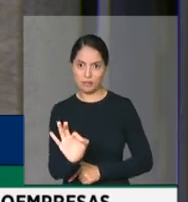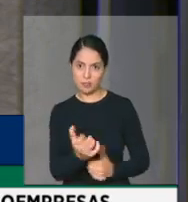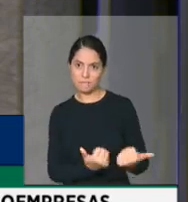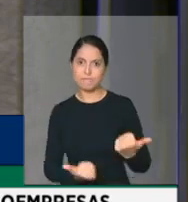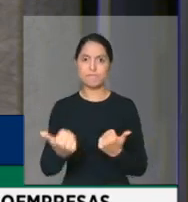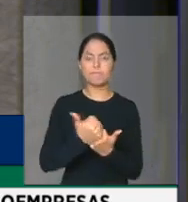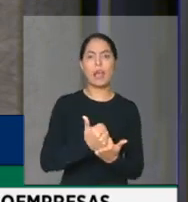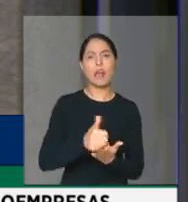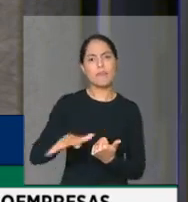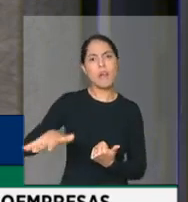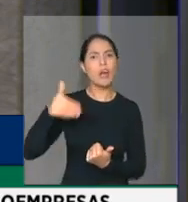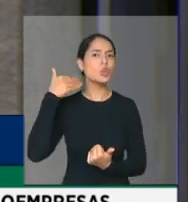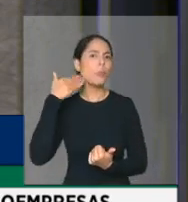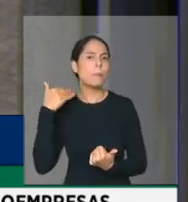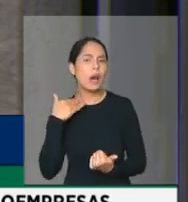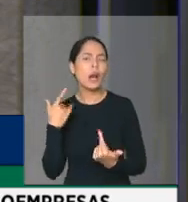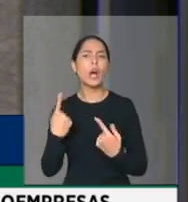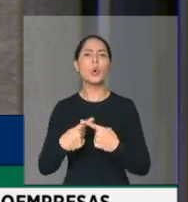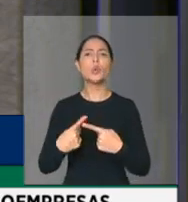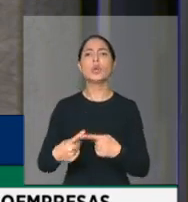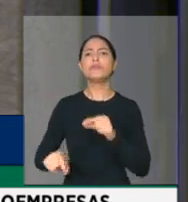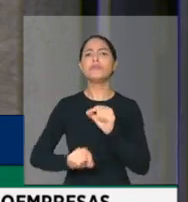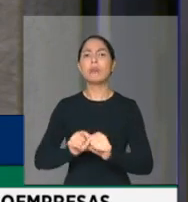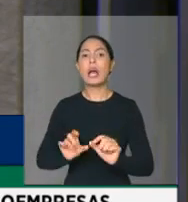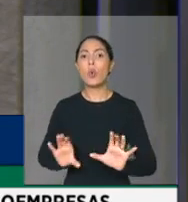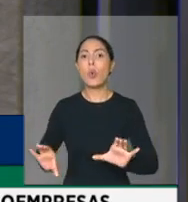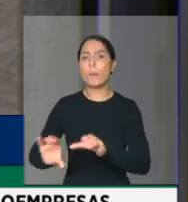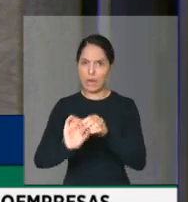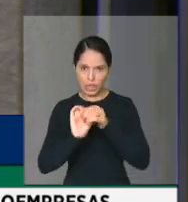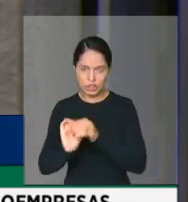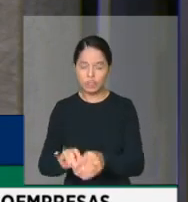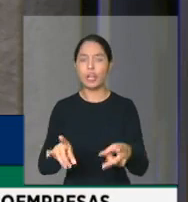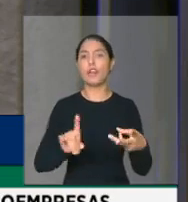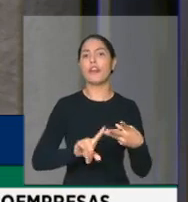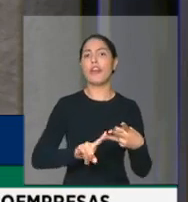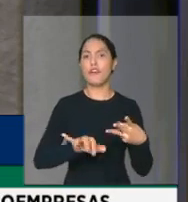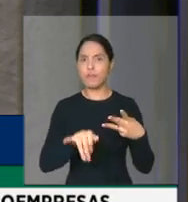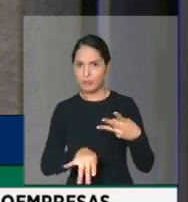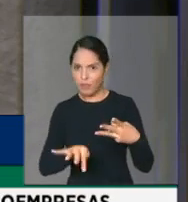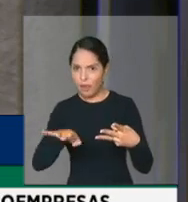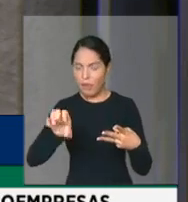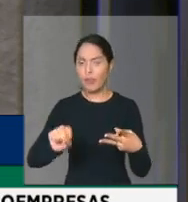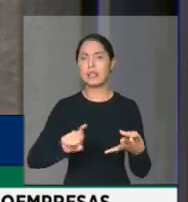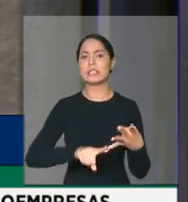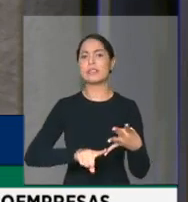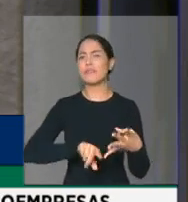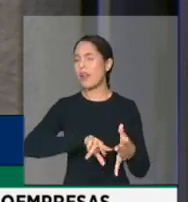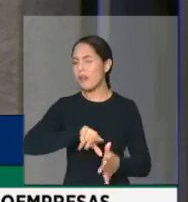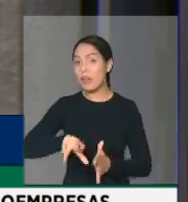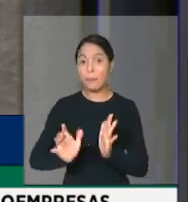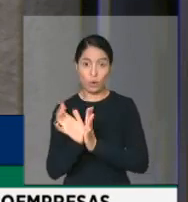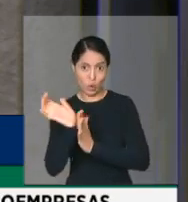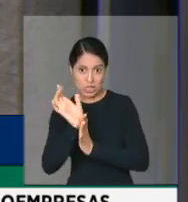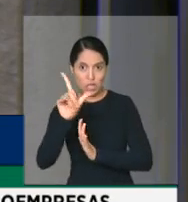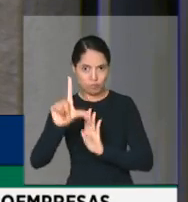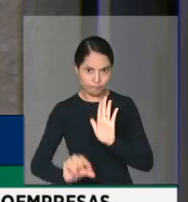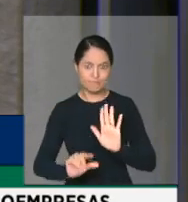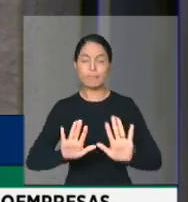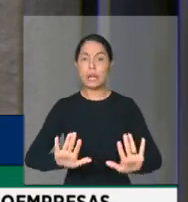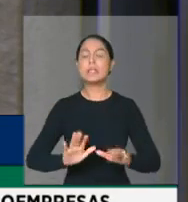dos próprios bancos e cooperativas de crédito que nós incluímos, e fintechs que nós incluímos. Nós desburocratizamos muito. Numa